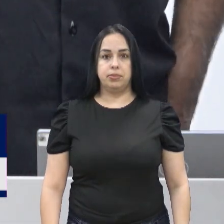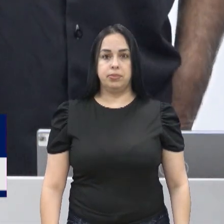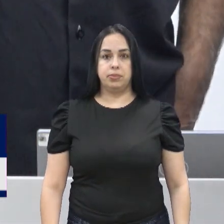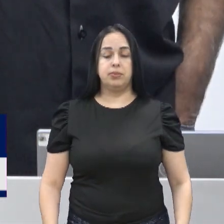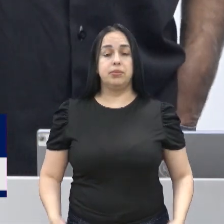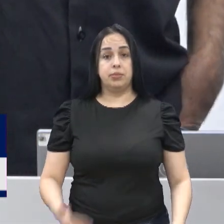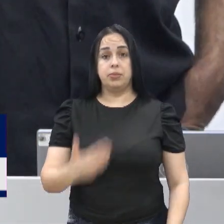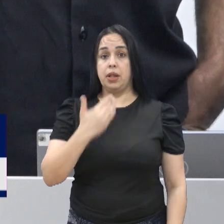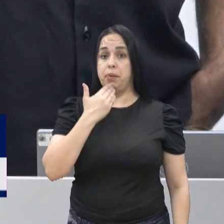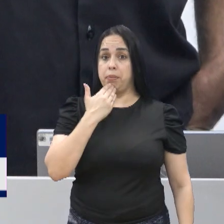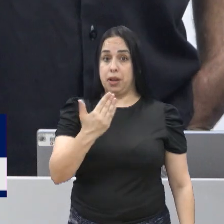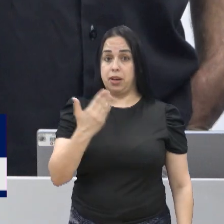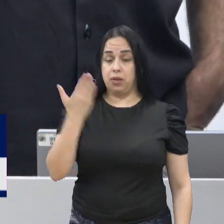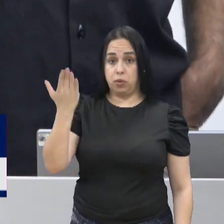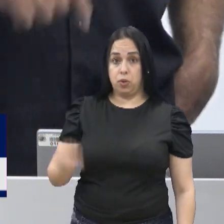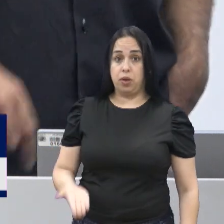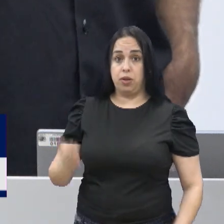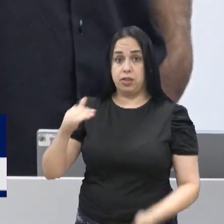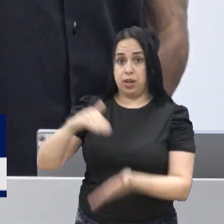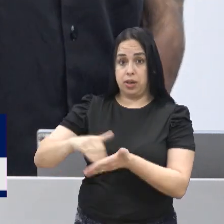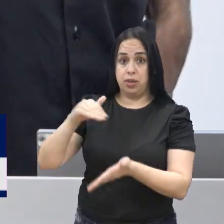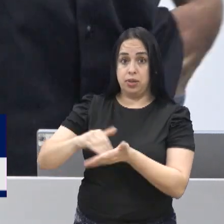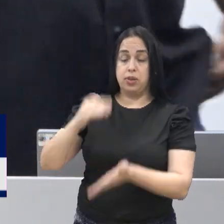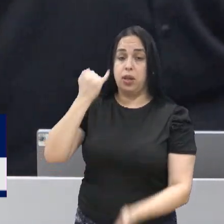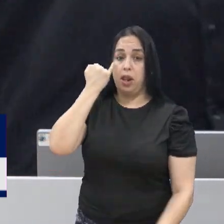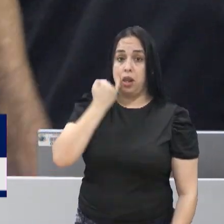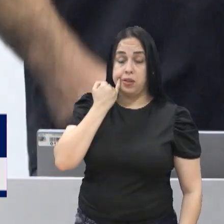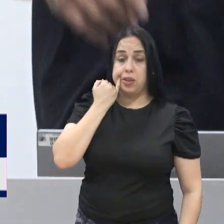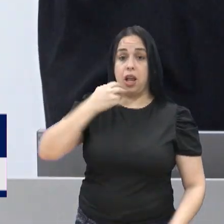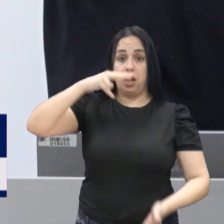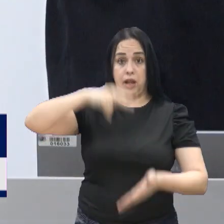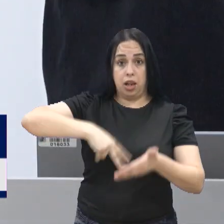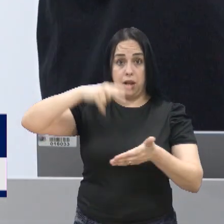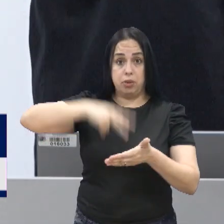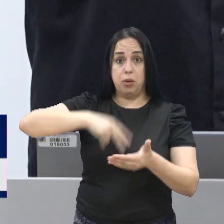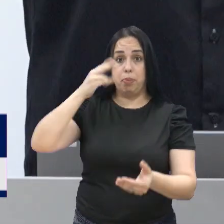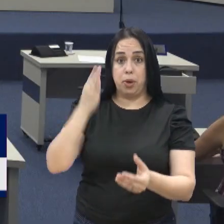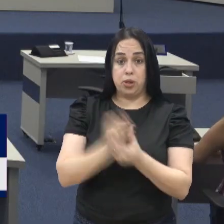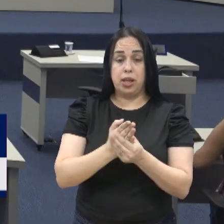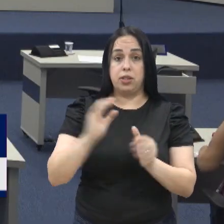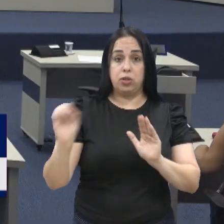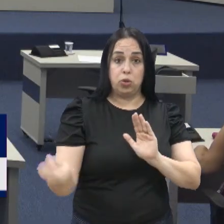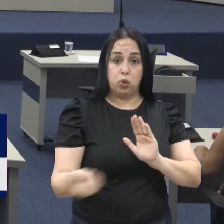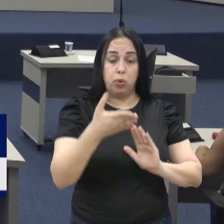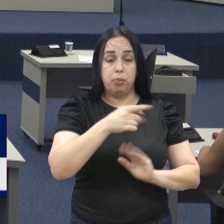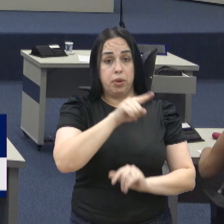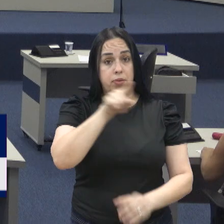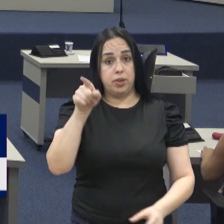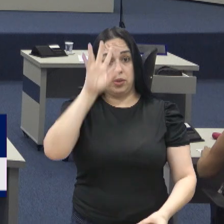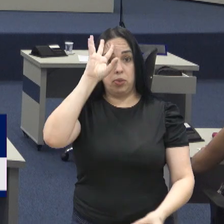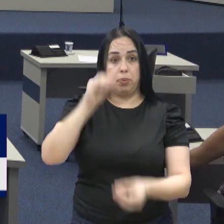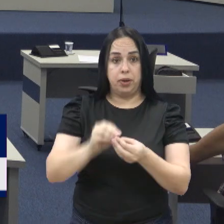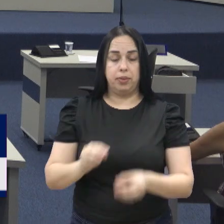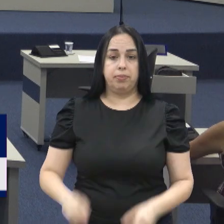Peço ao secretário, o vereador Zé Luiz Nunes, que faça a leitura do projeto novo para a ciência dos vereadores.